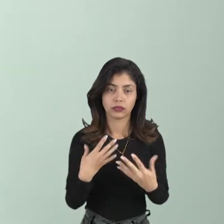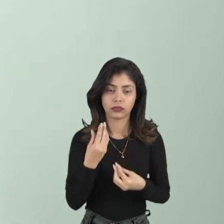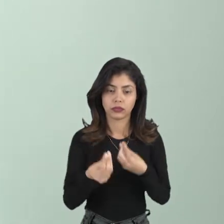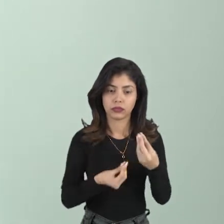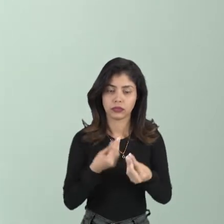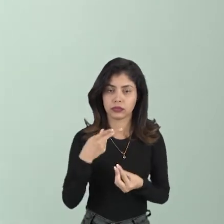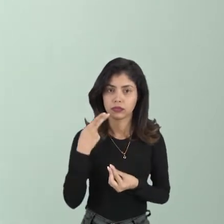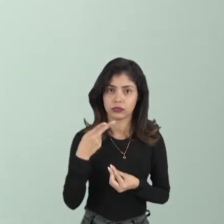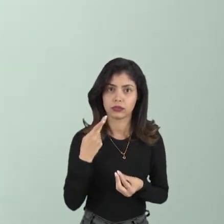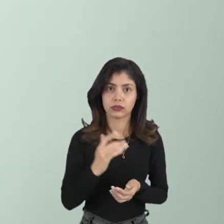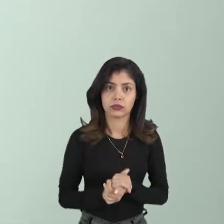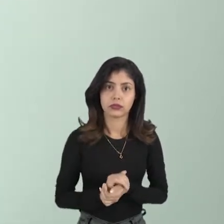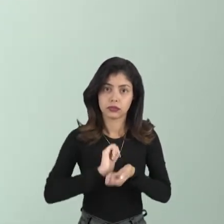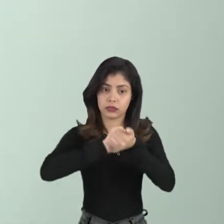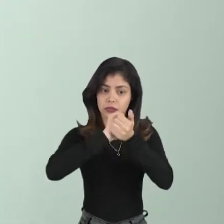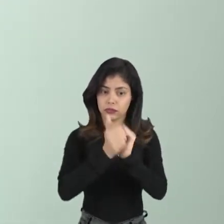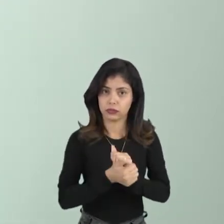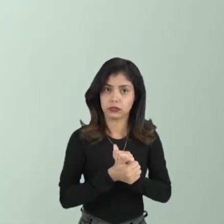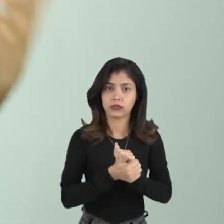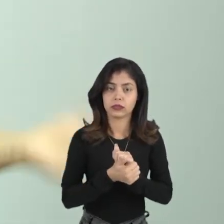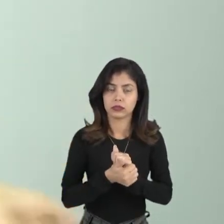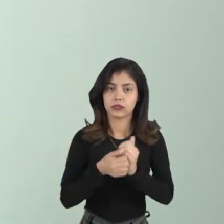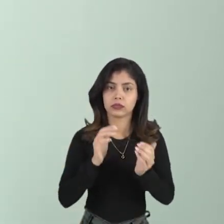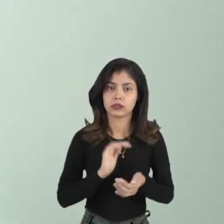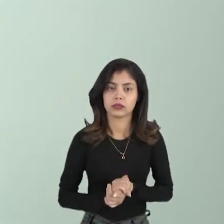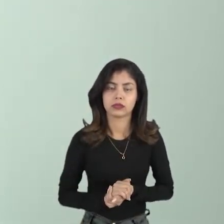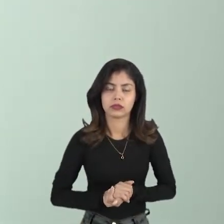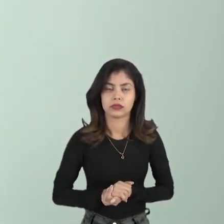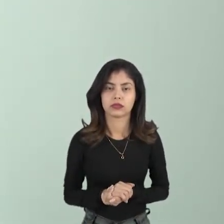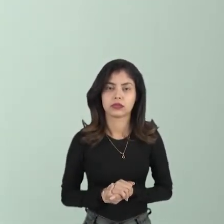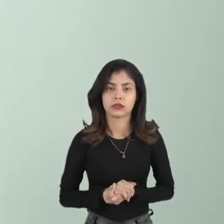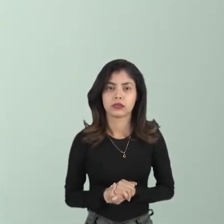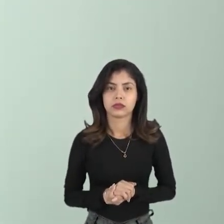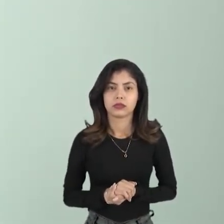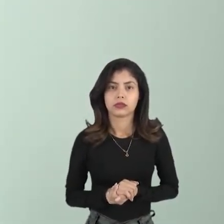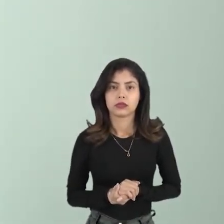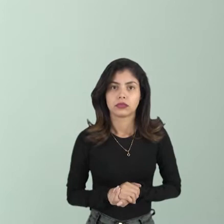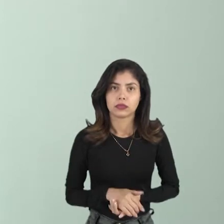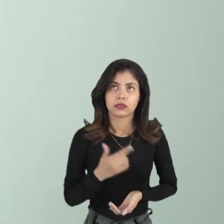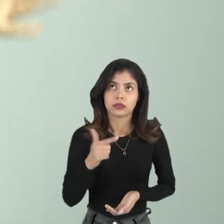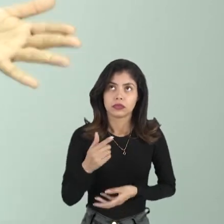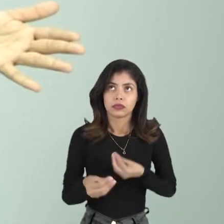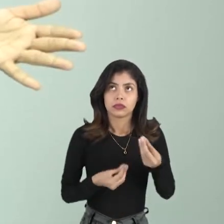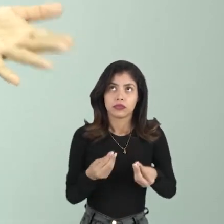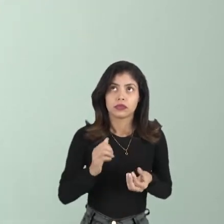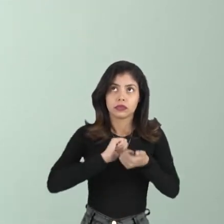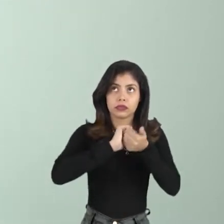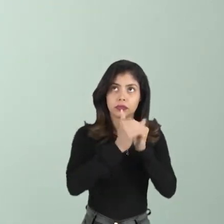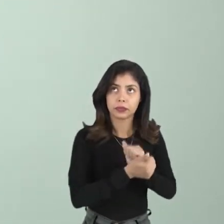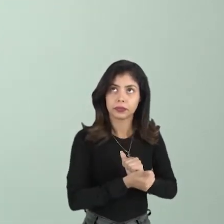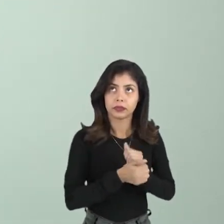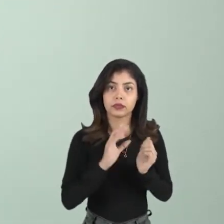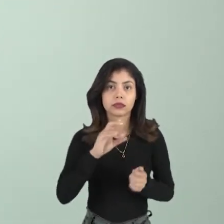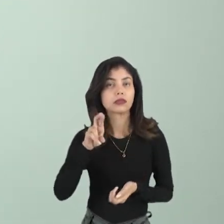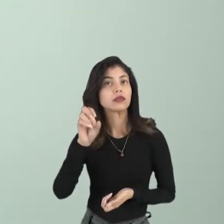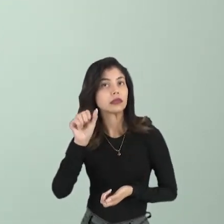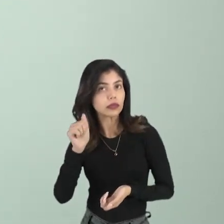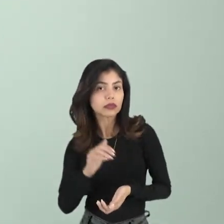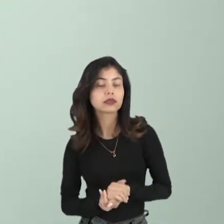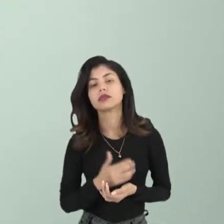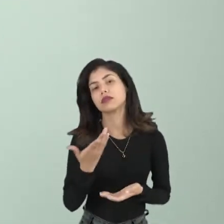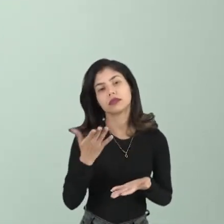como é que eu posso te dizer? Ao esporte, ao esportivo. Não tem moda esporte,